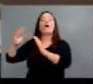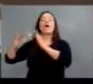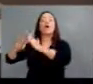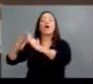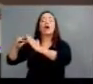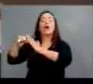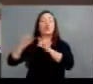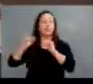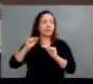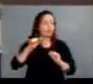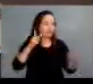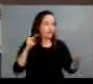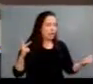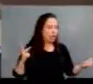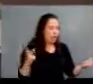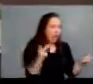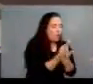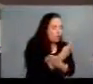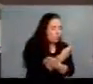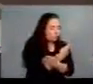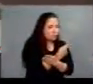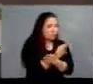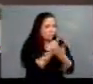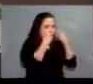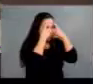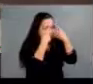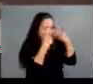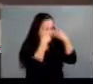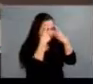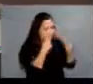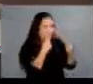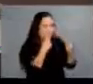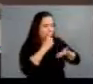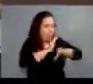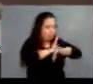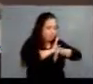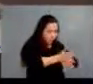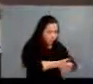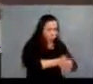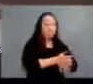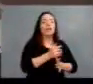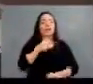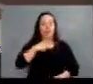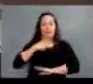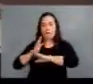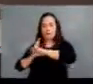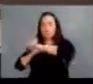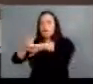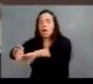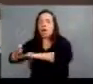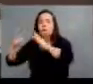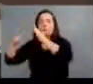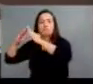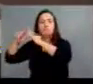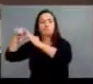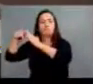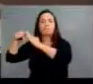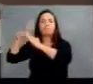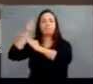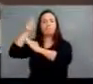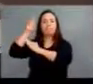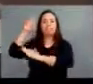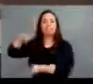LGBT, quando atingida pela violência e pelo preconceito, ela possa buscar centros